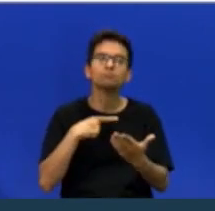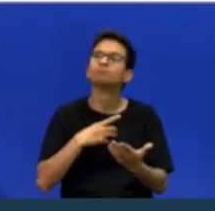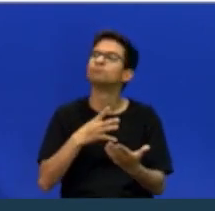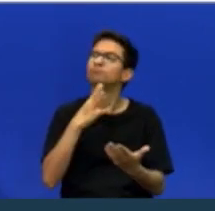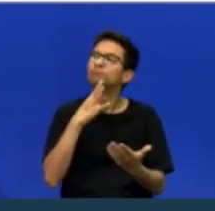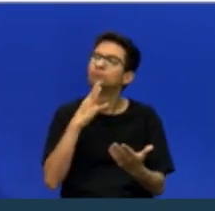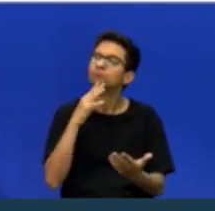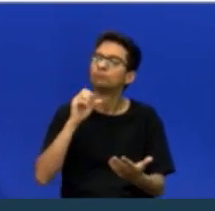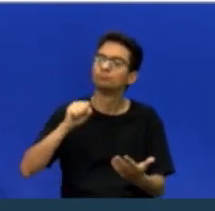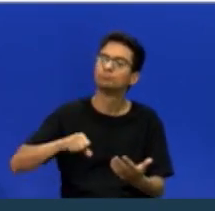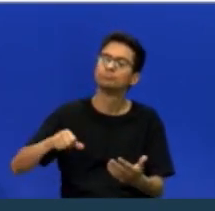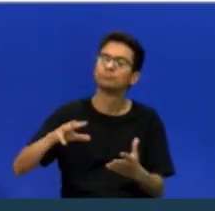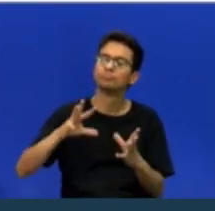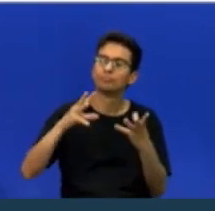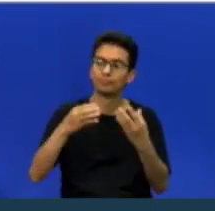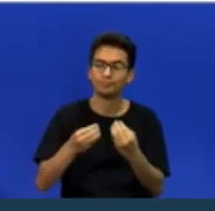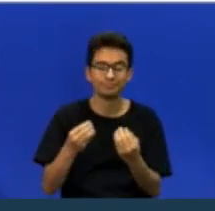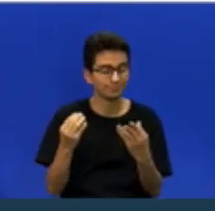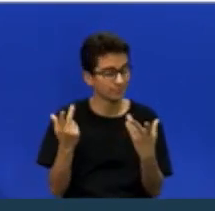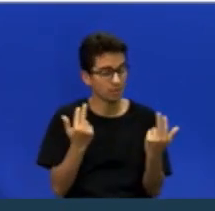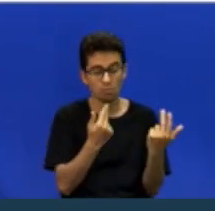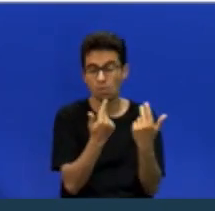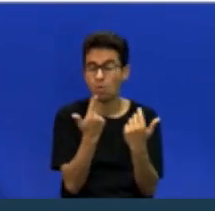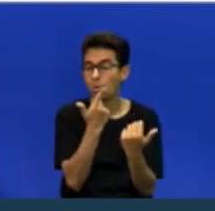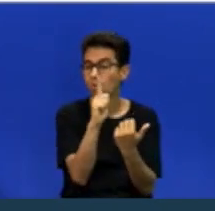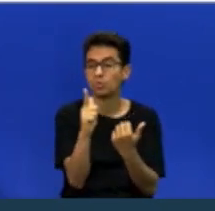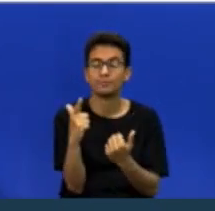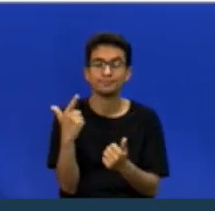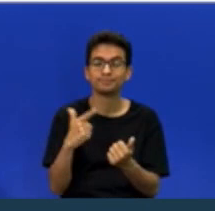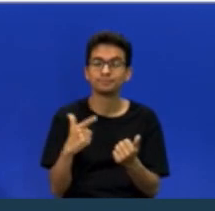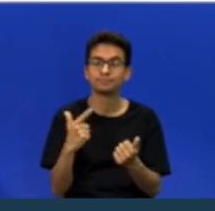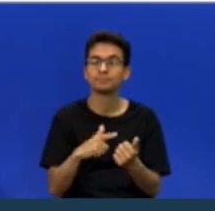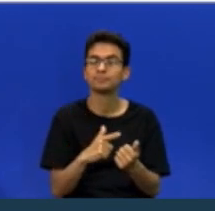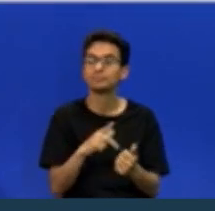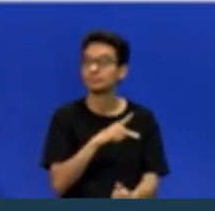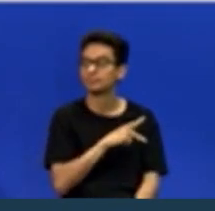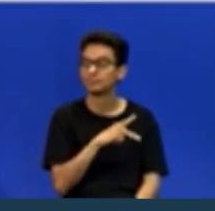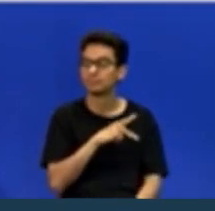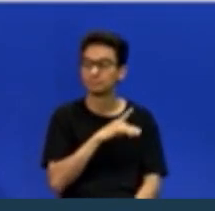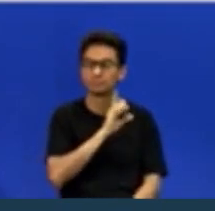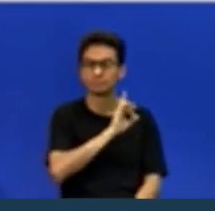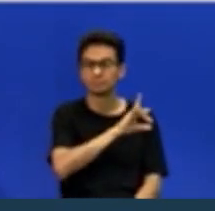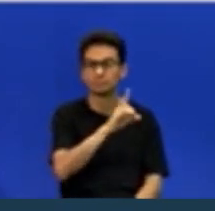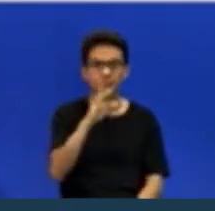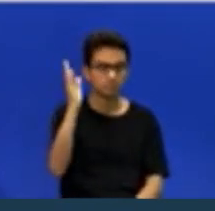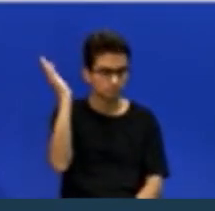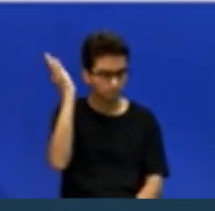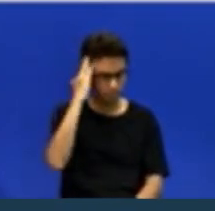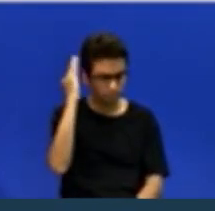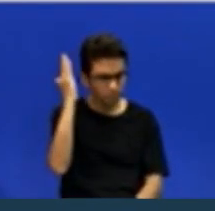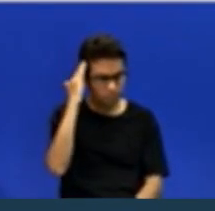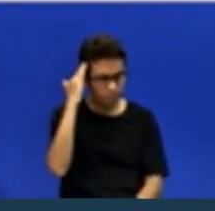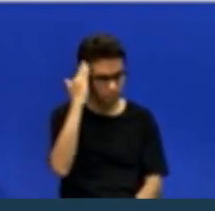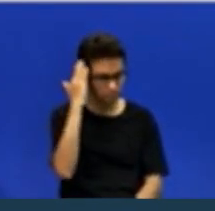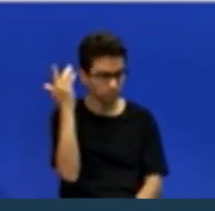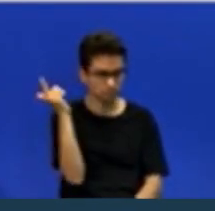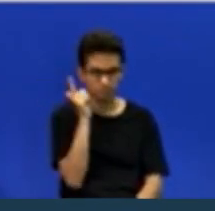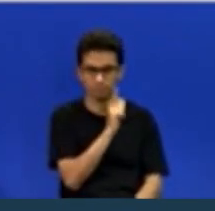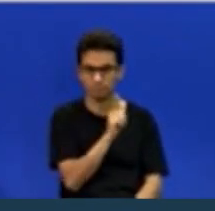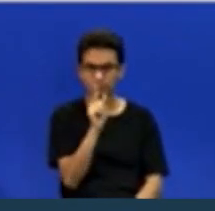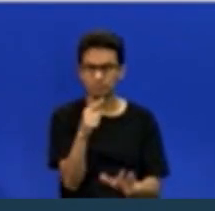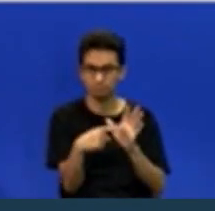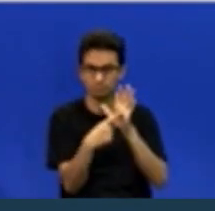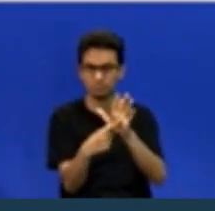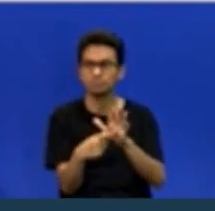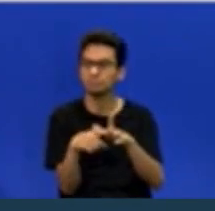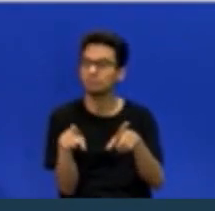conhecem a população como ninguém mais. São geralmente indivíduos da própria comunidade, conhecem os indivíduos e podem